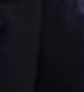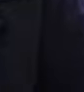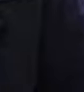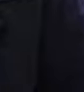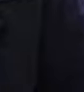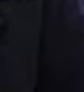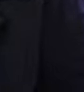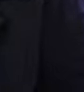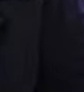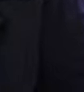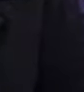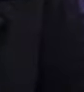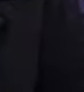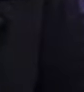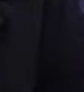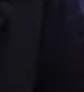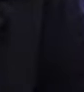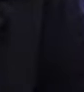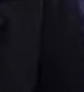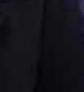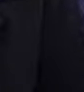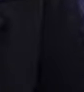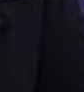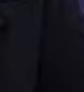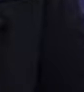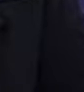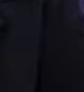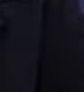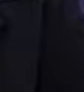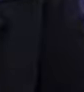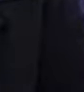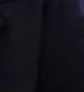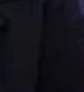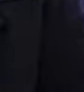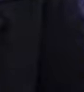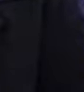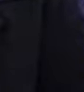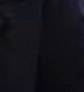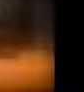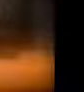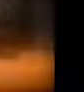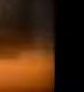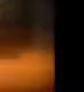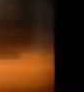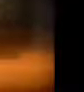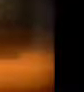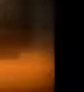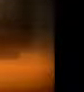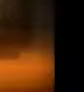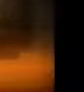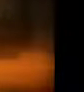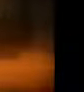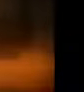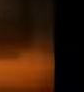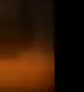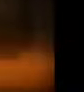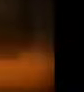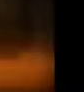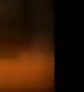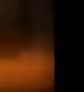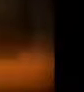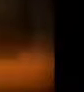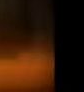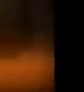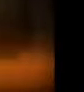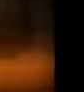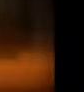nenhuma informação. Então essa é uma situação que a gente configura plágio. A lei brasileira versa sobre o plágio